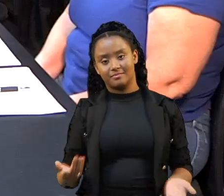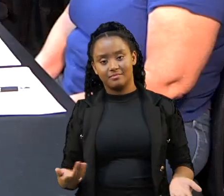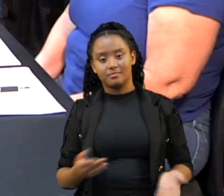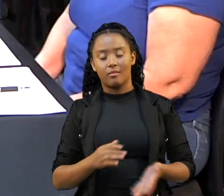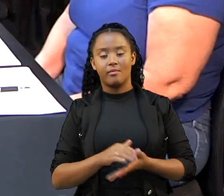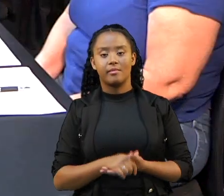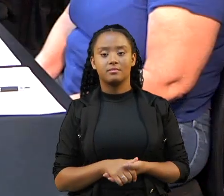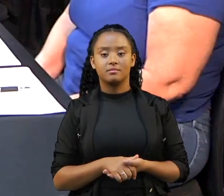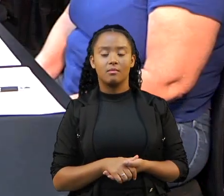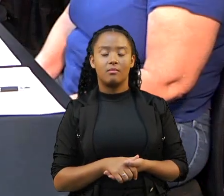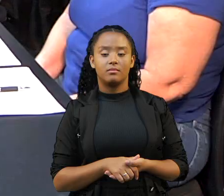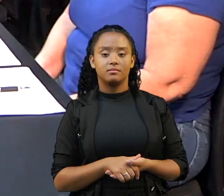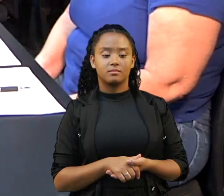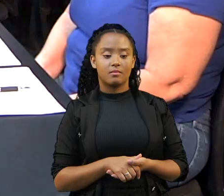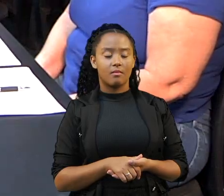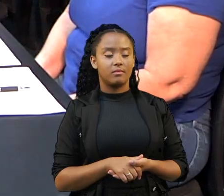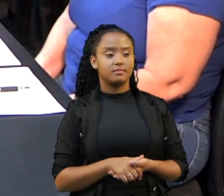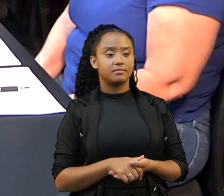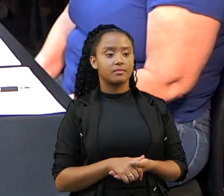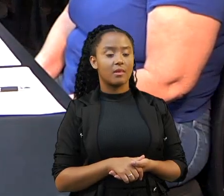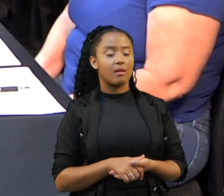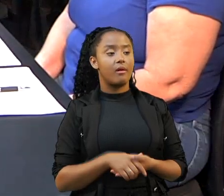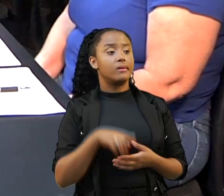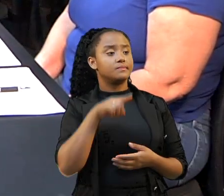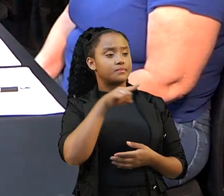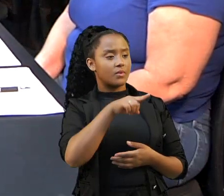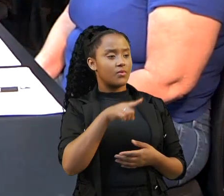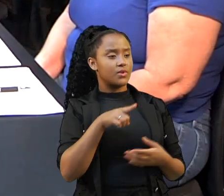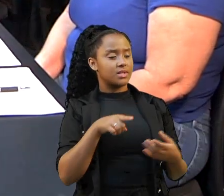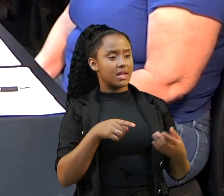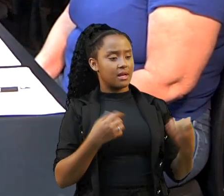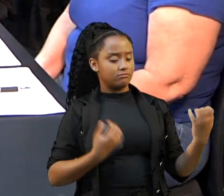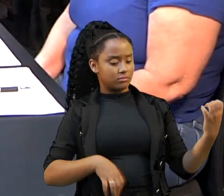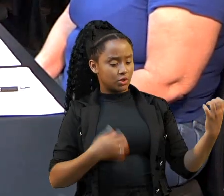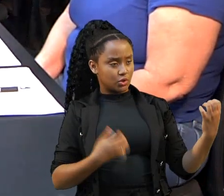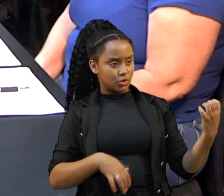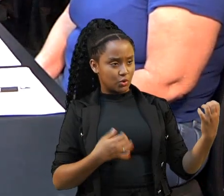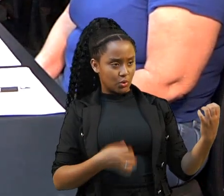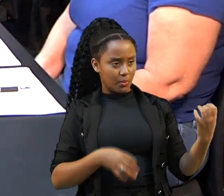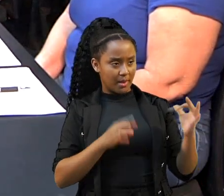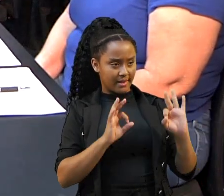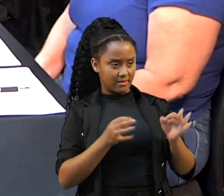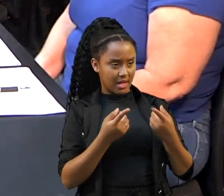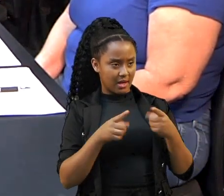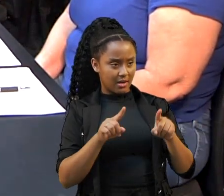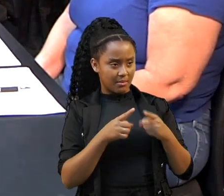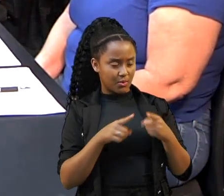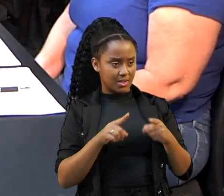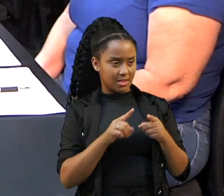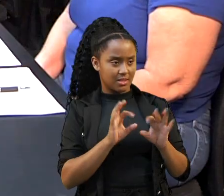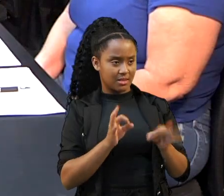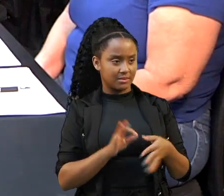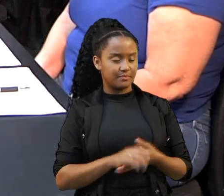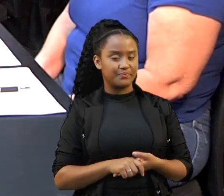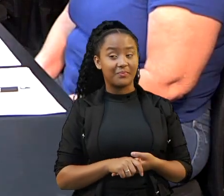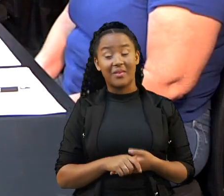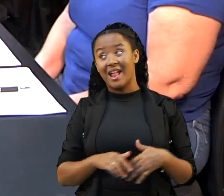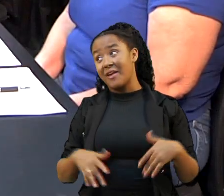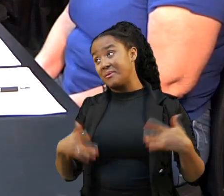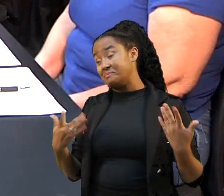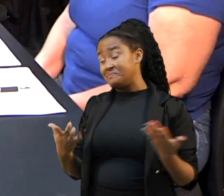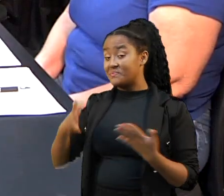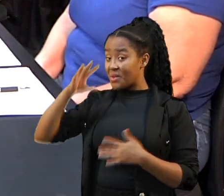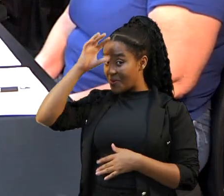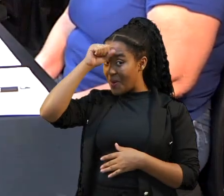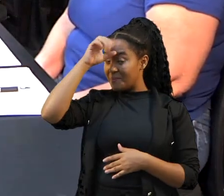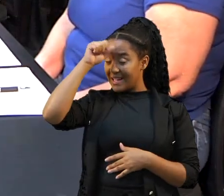na sociedade, assim. É um reajuste social. Você toca instrumentos. Musicista. Eu